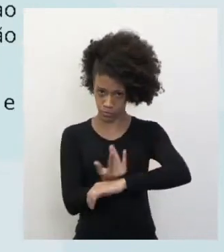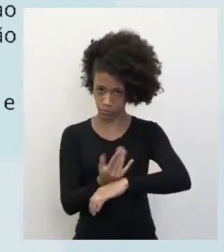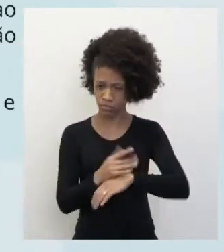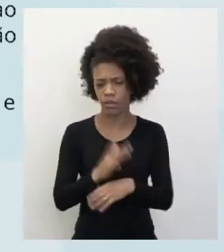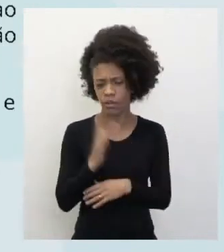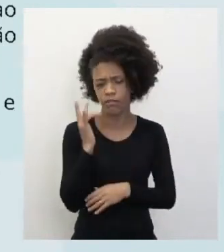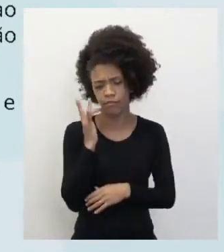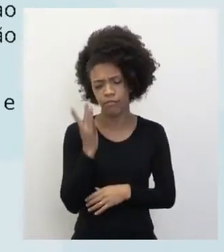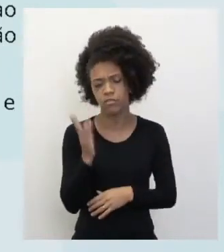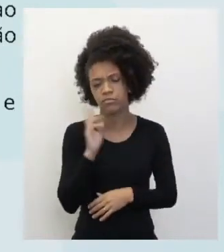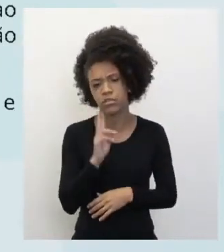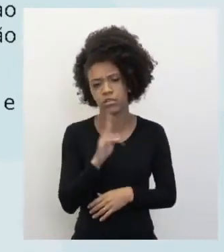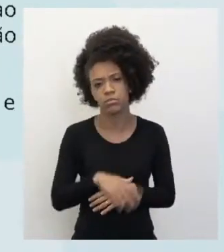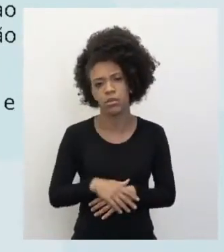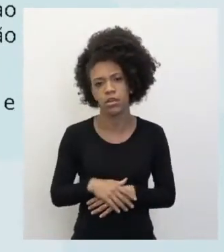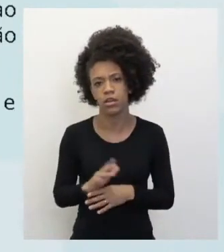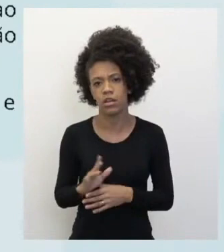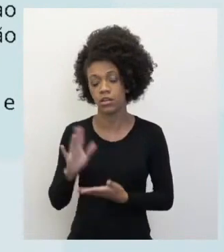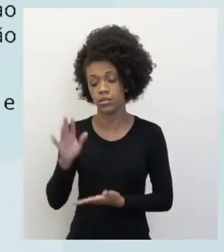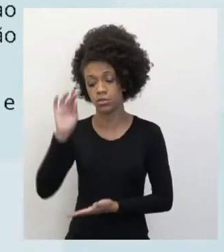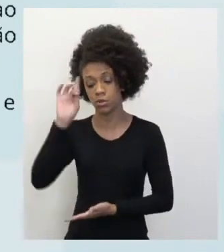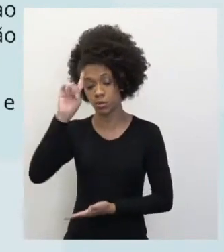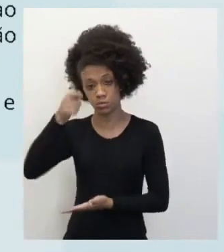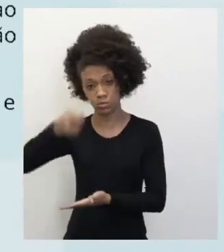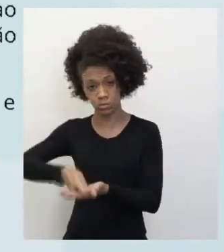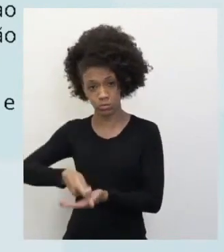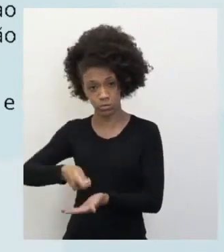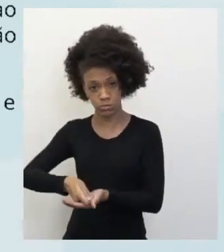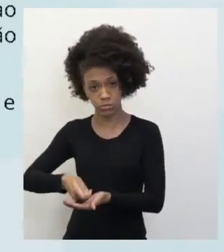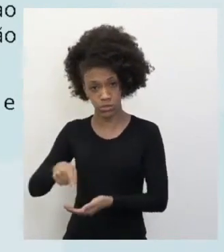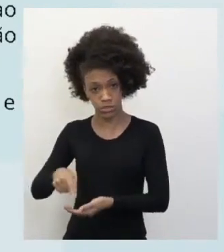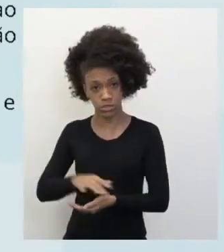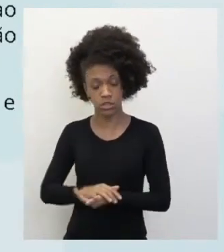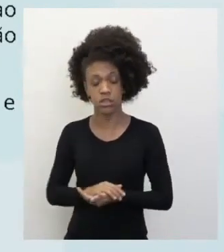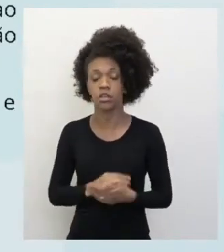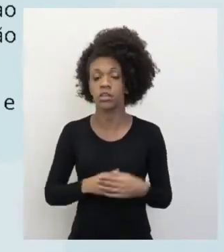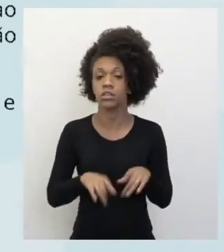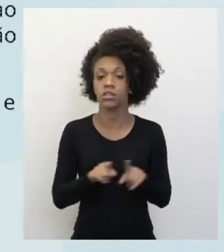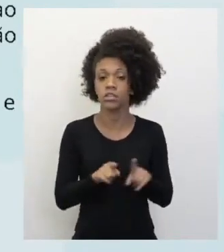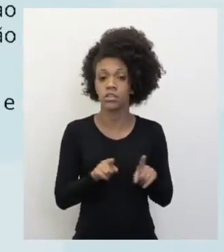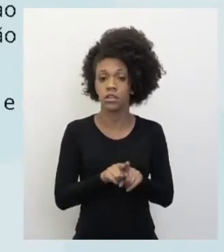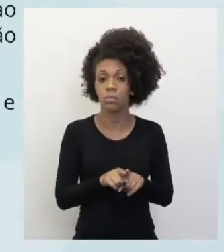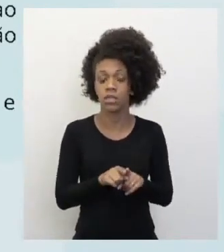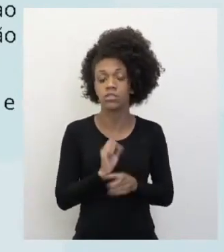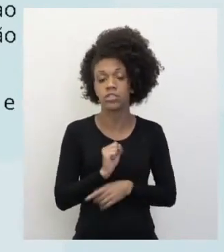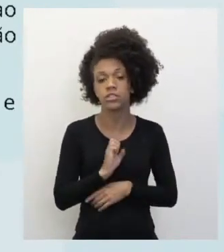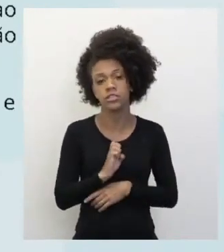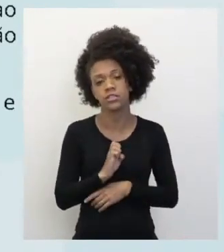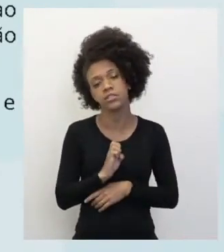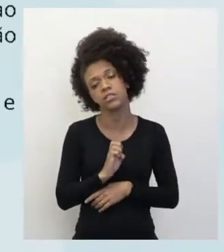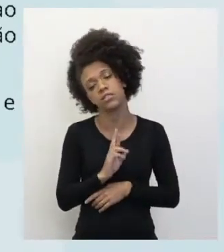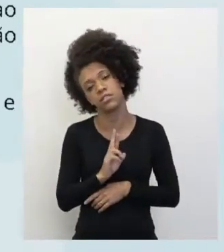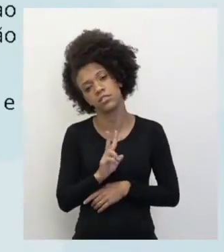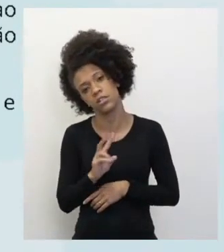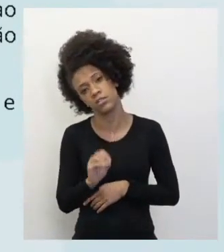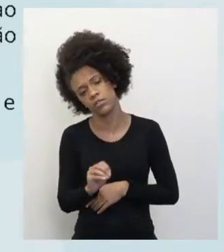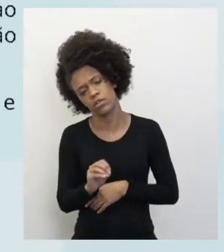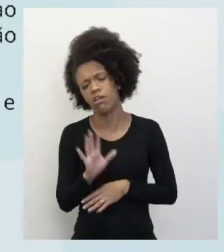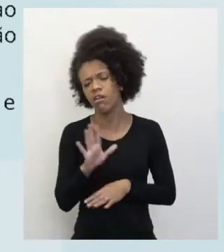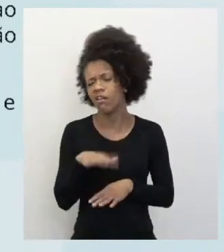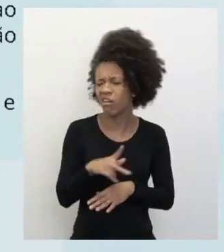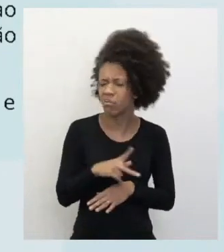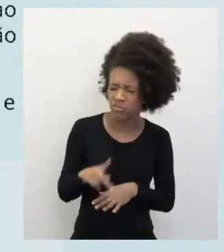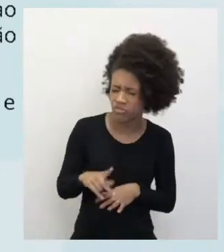fácil de lembrar, manso senhorial, senhor feudal. Já o manso servil, servil vem de servos. Ah, professor, então quer dizer que